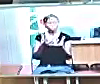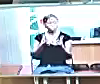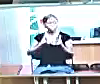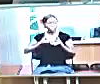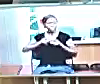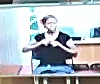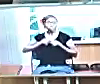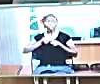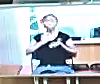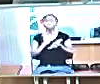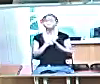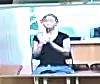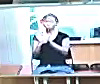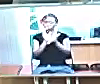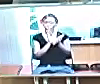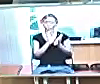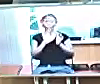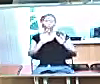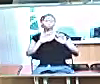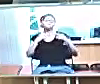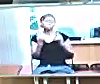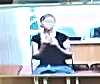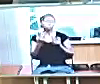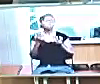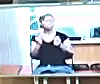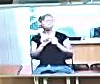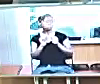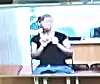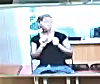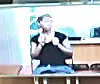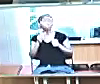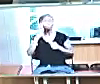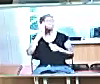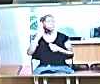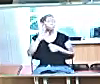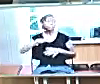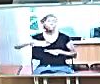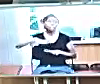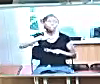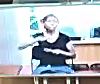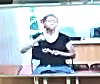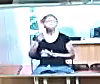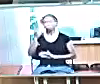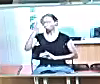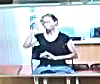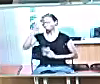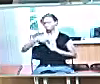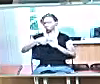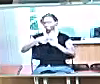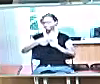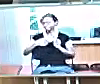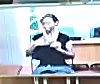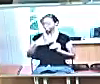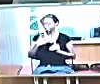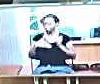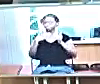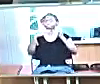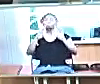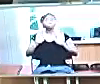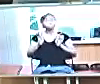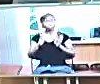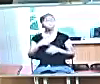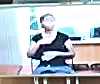a todos os pleitos que têm chegado principalmente na área da cultura é registrar esse avanço que nós tivemos